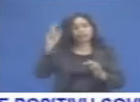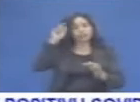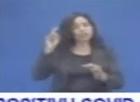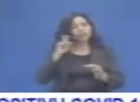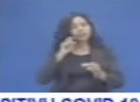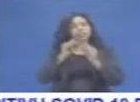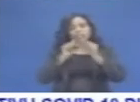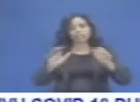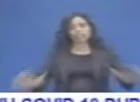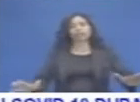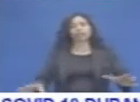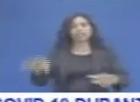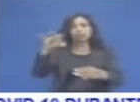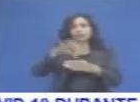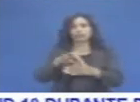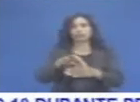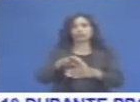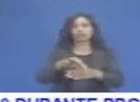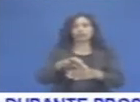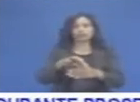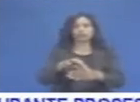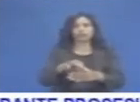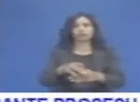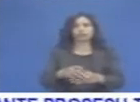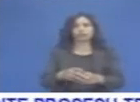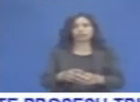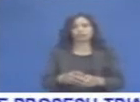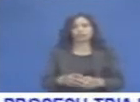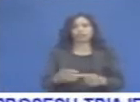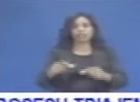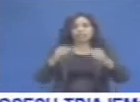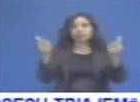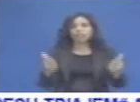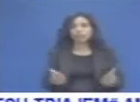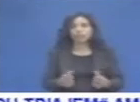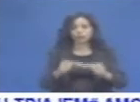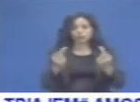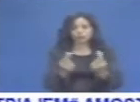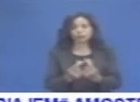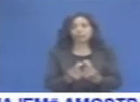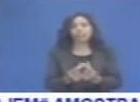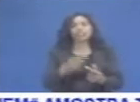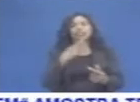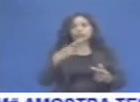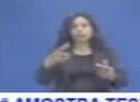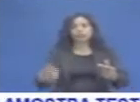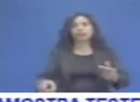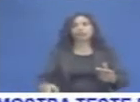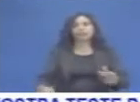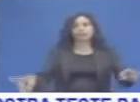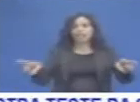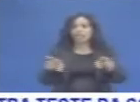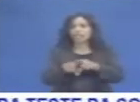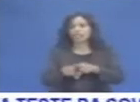com eleições antecipar a segunda volta, Brigada Negra considera nem resultado normal. E os jogos